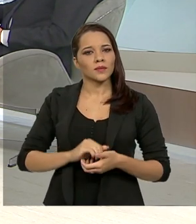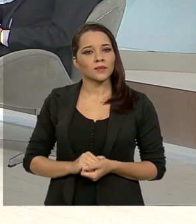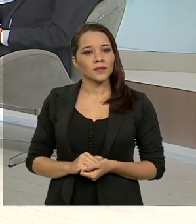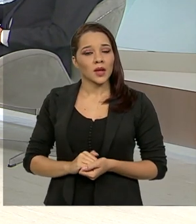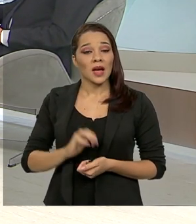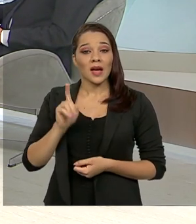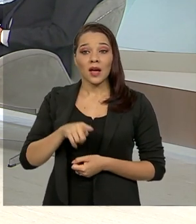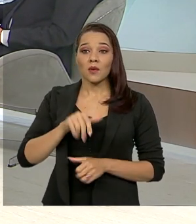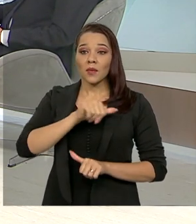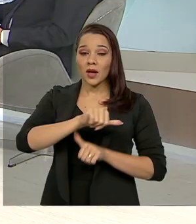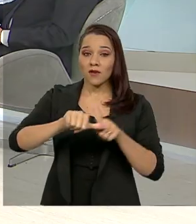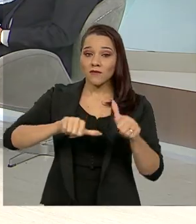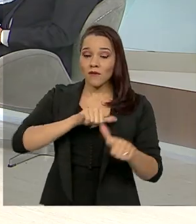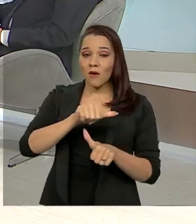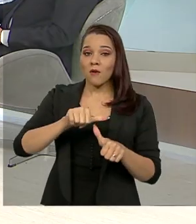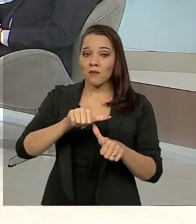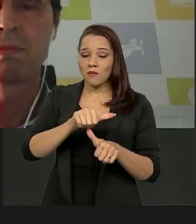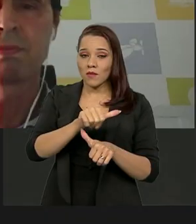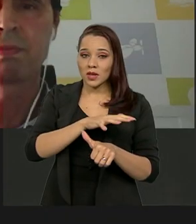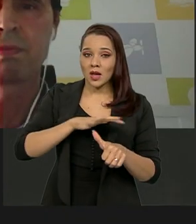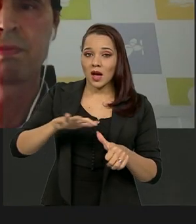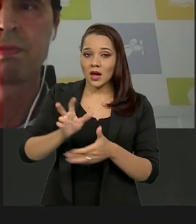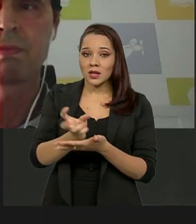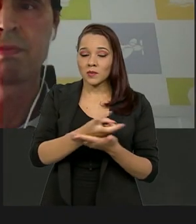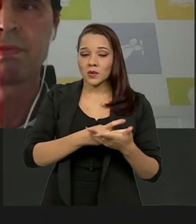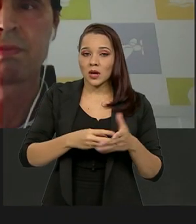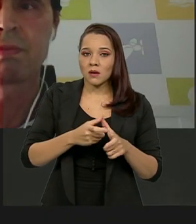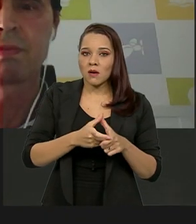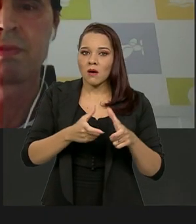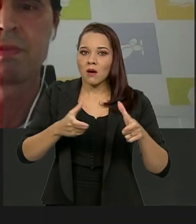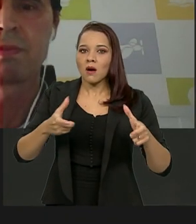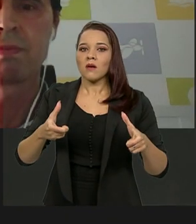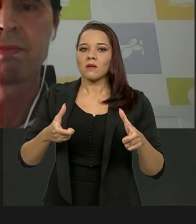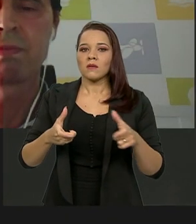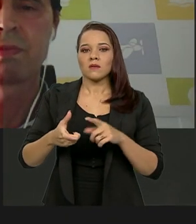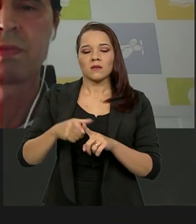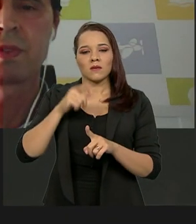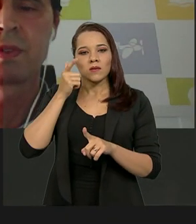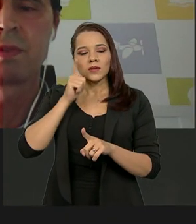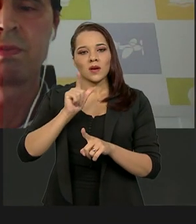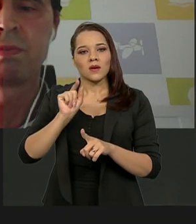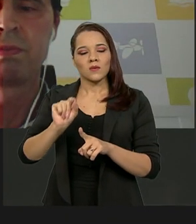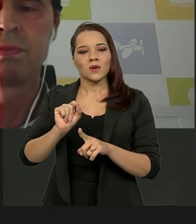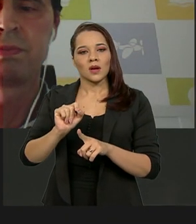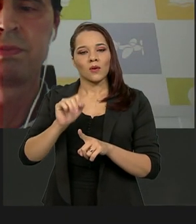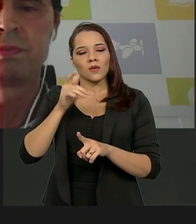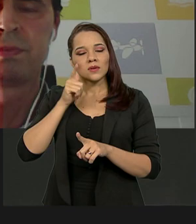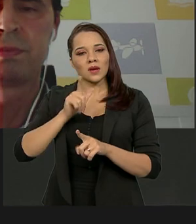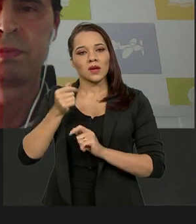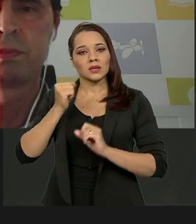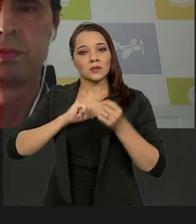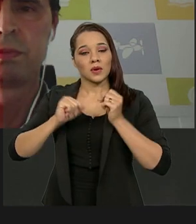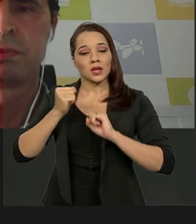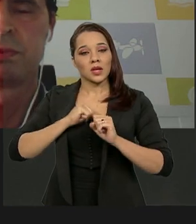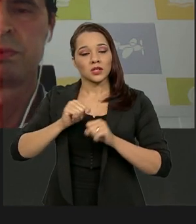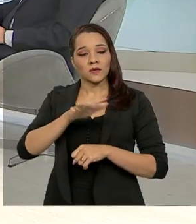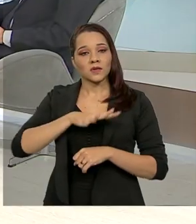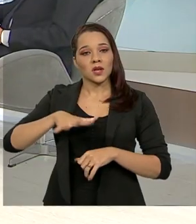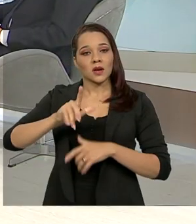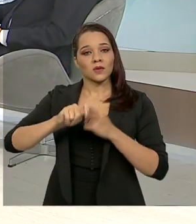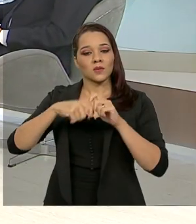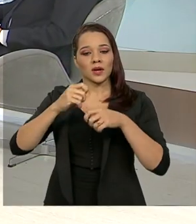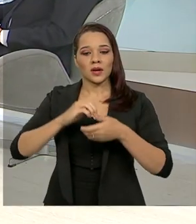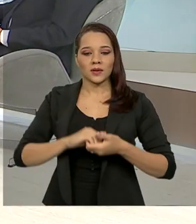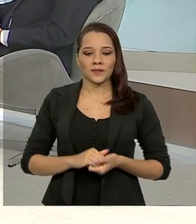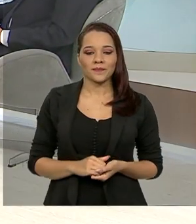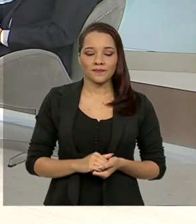uma reforma ampla que possa atender às expectativas do mercado. Vamos